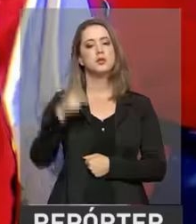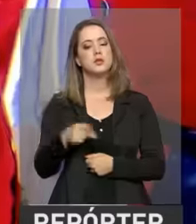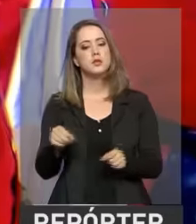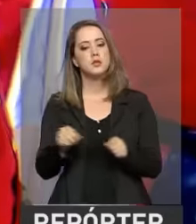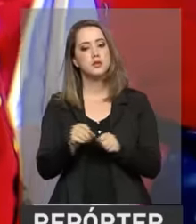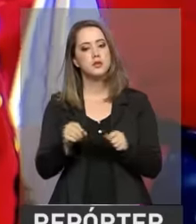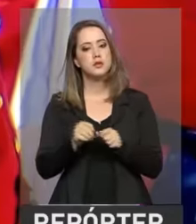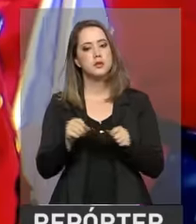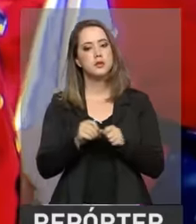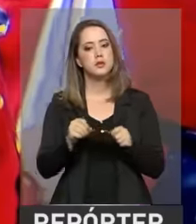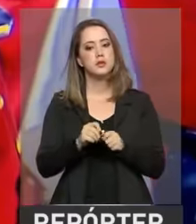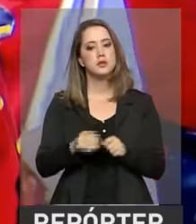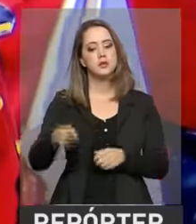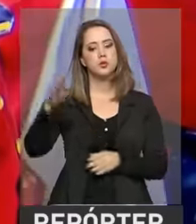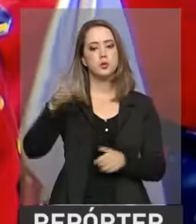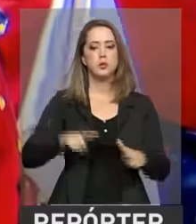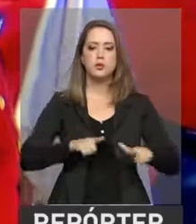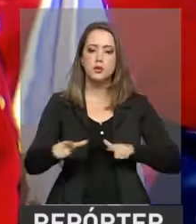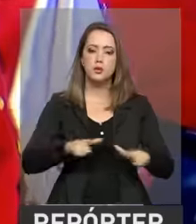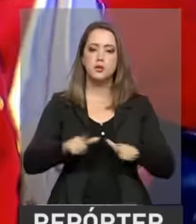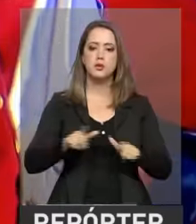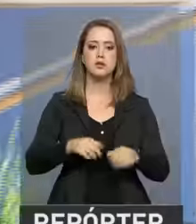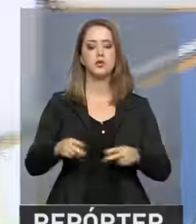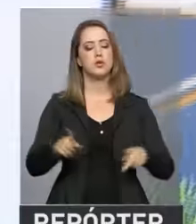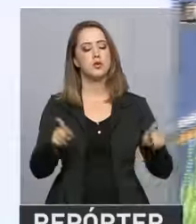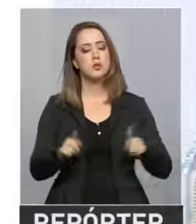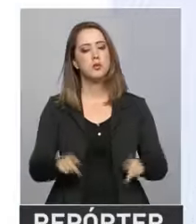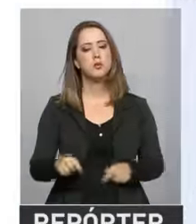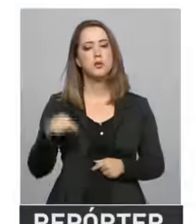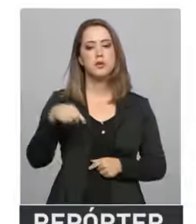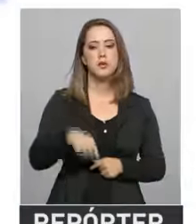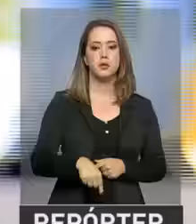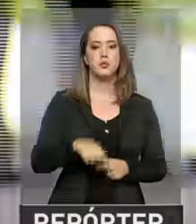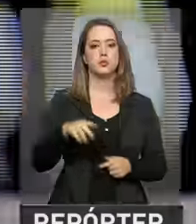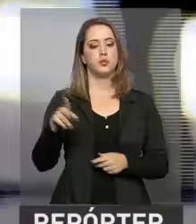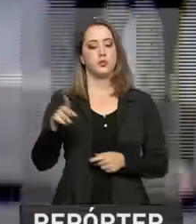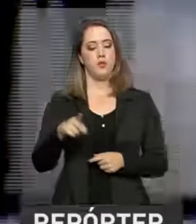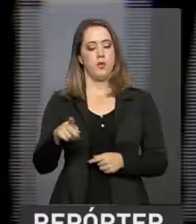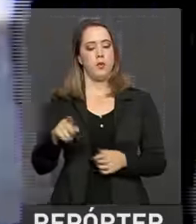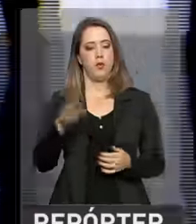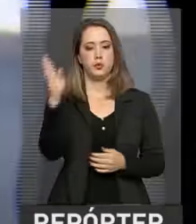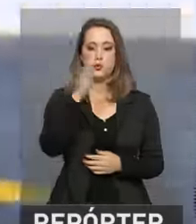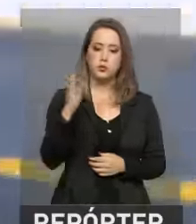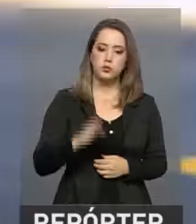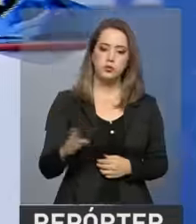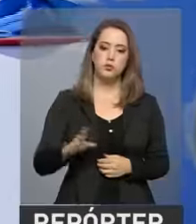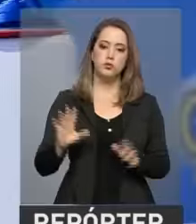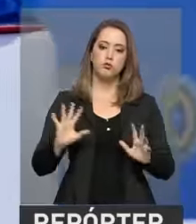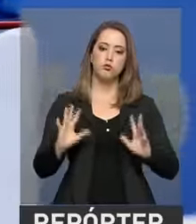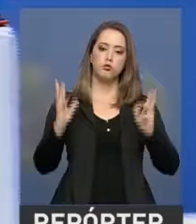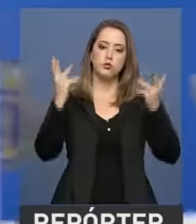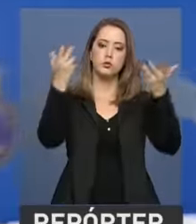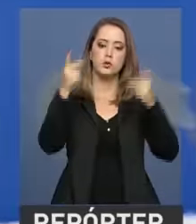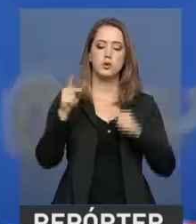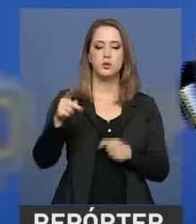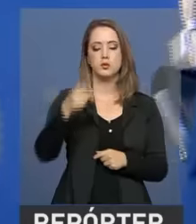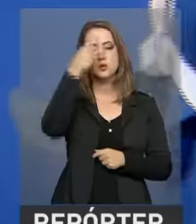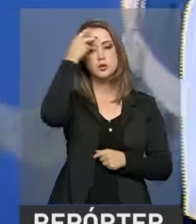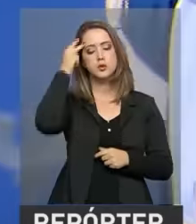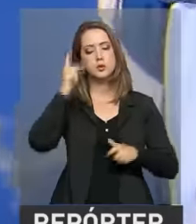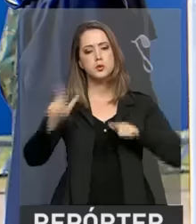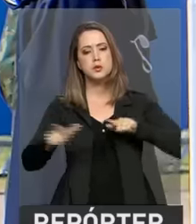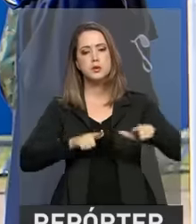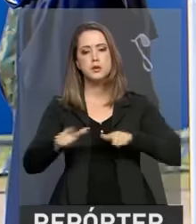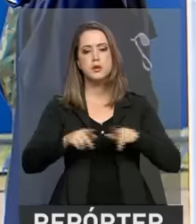ONU nesta segunda-feira as Forças Armadas Brasileiras comemoram o dia internacional dos mantenedores da Paz ou